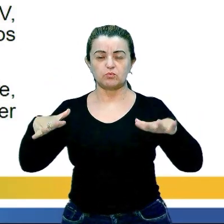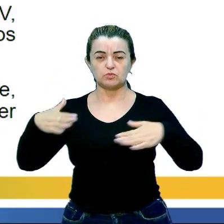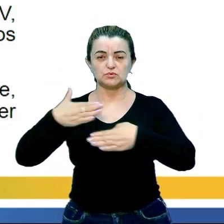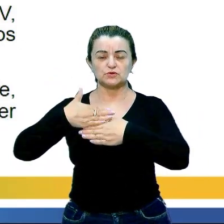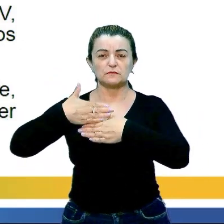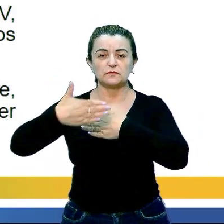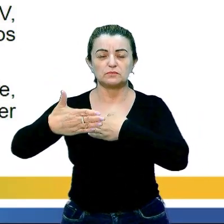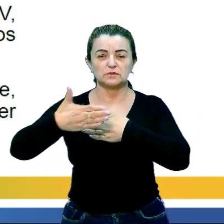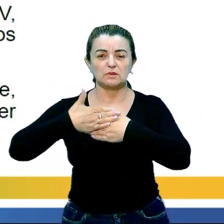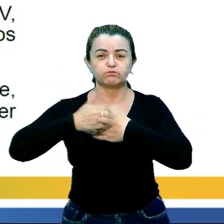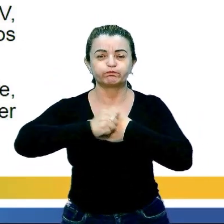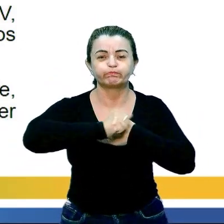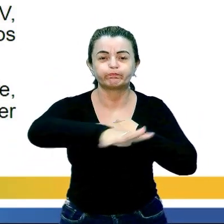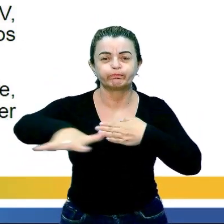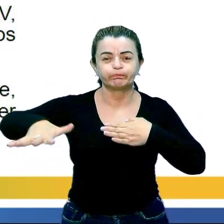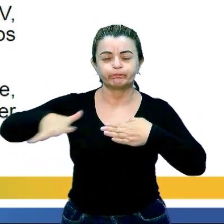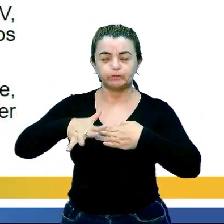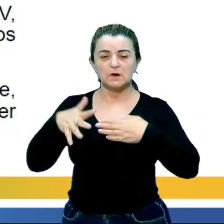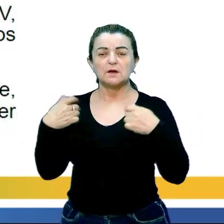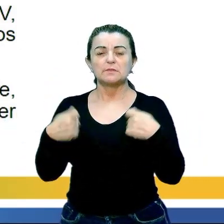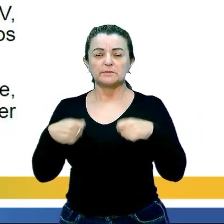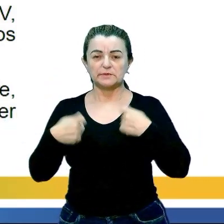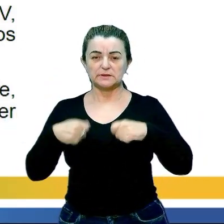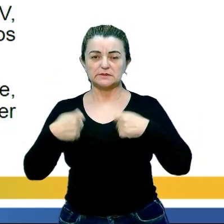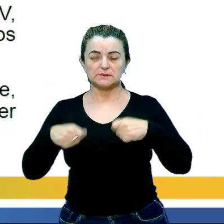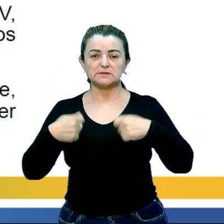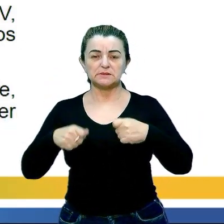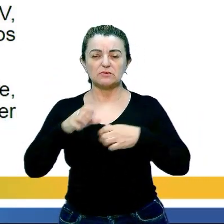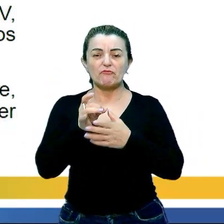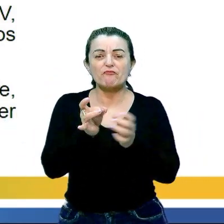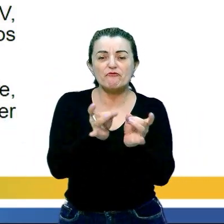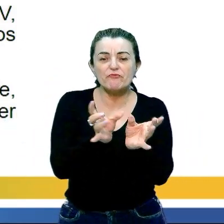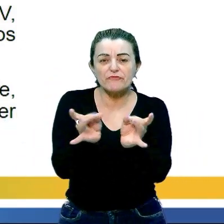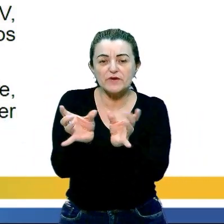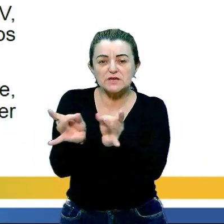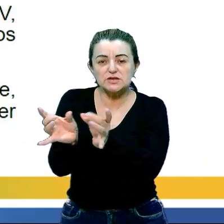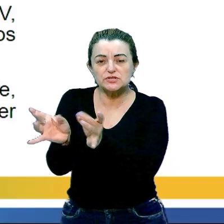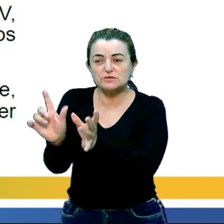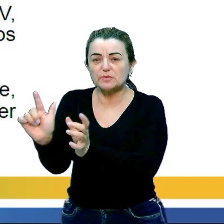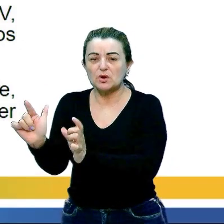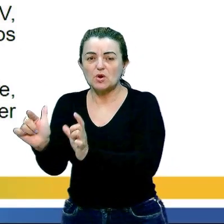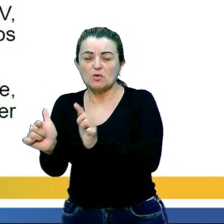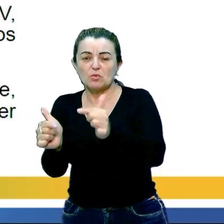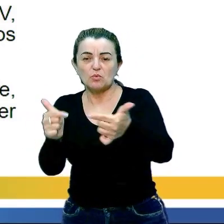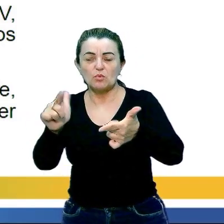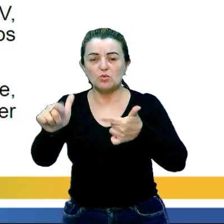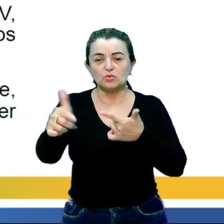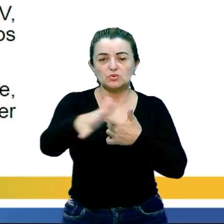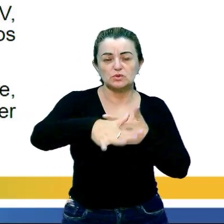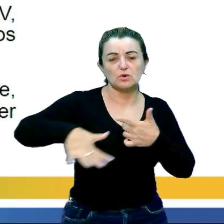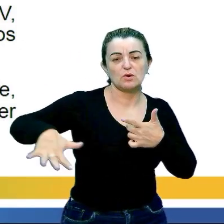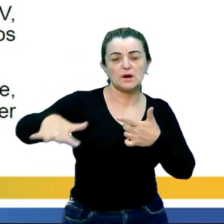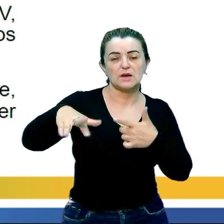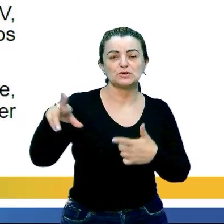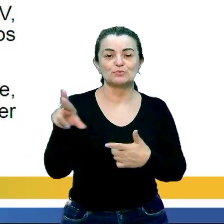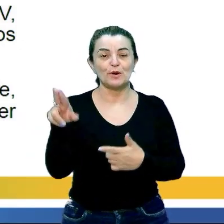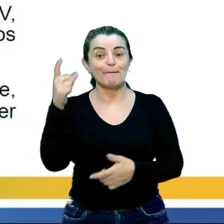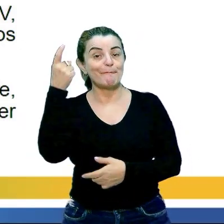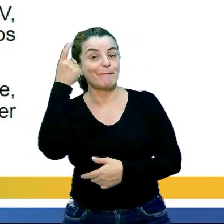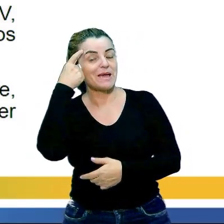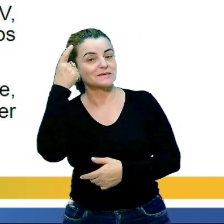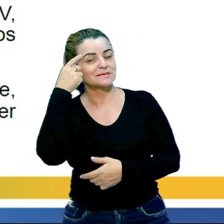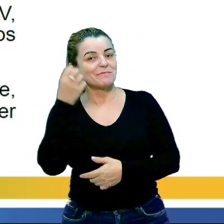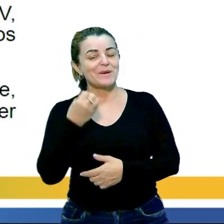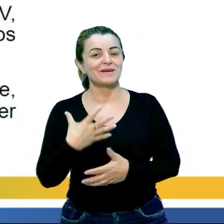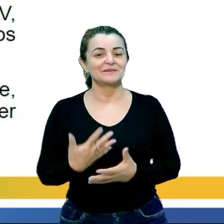uma vez que era necessário ser escoado e vendido para as demais províncias romanas. Pensem